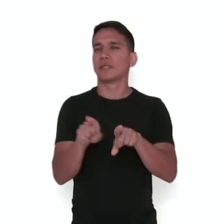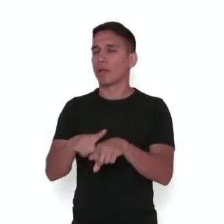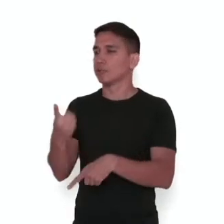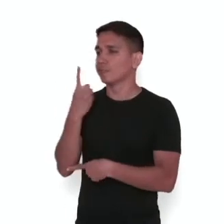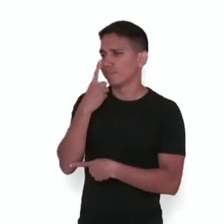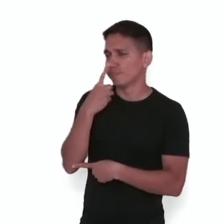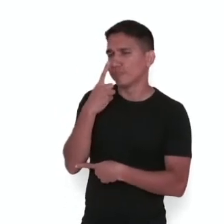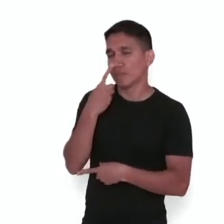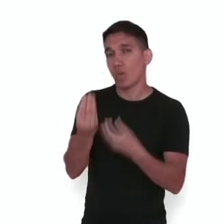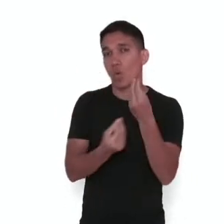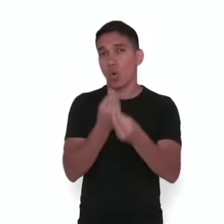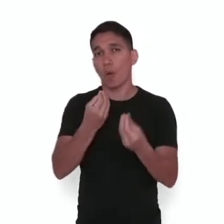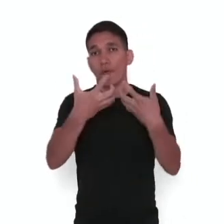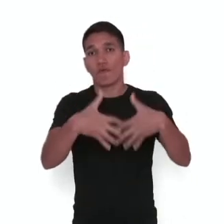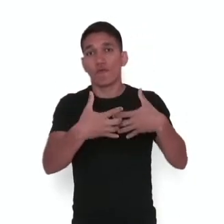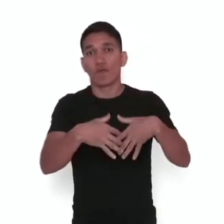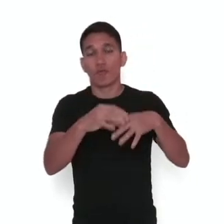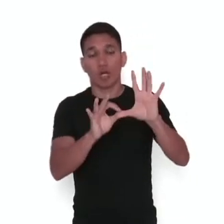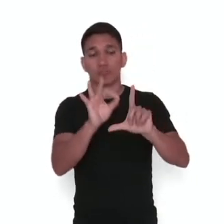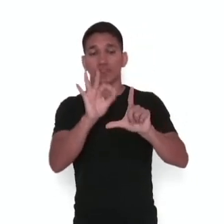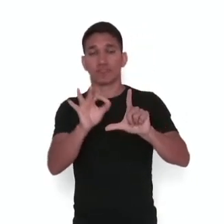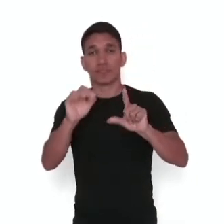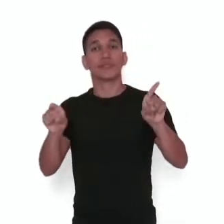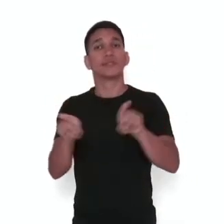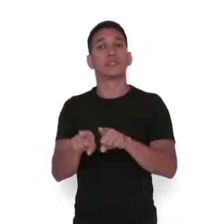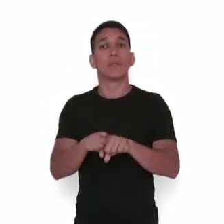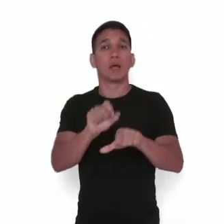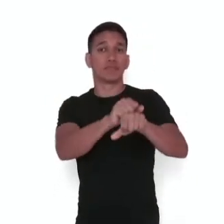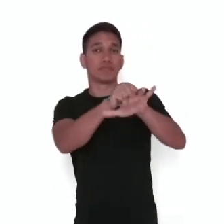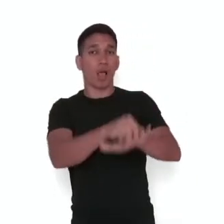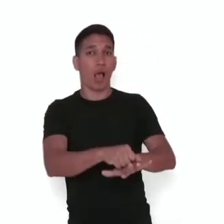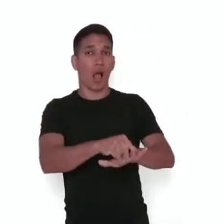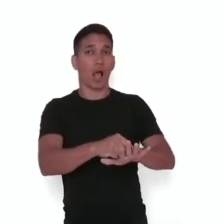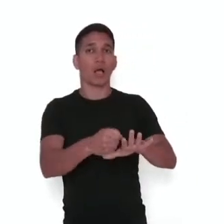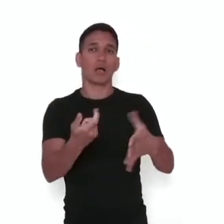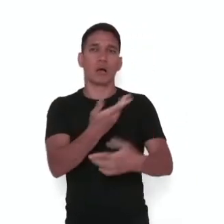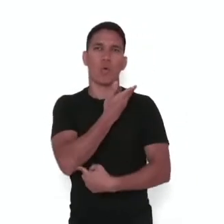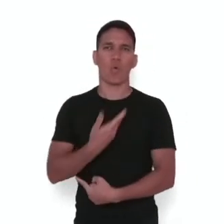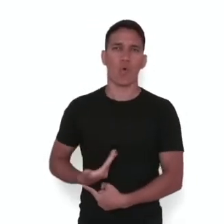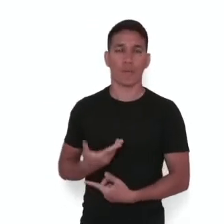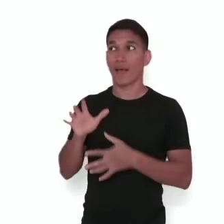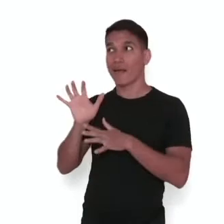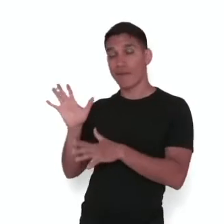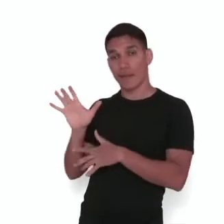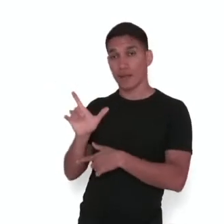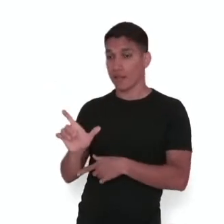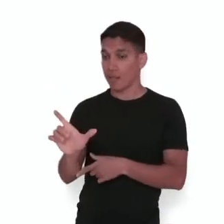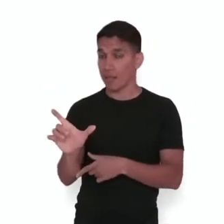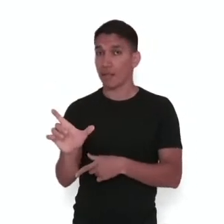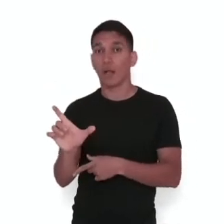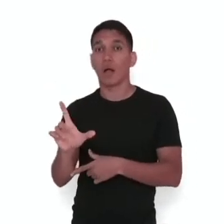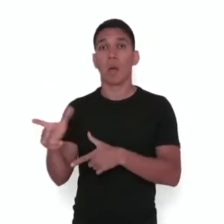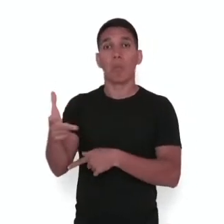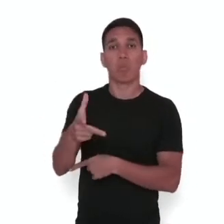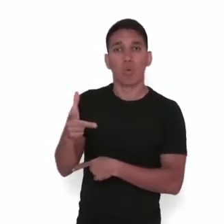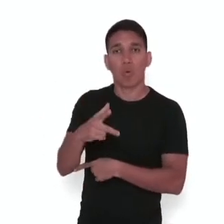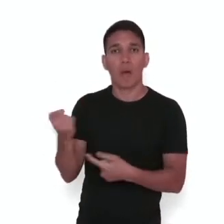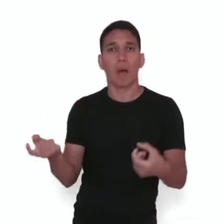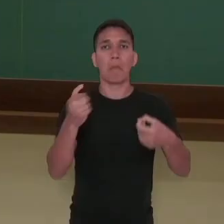com as estatísticas e as plataformas de governo. Então, esse pronome retoma exatamente este